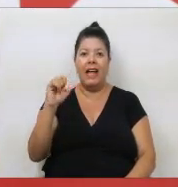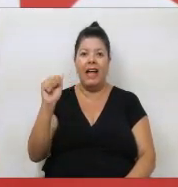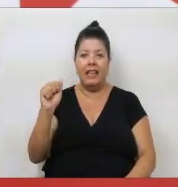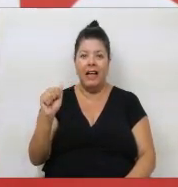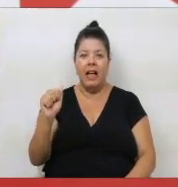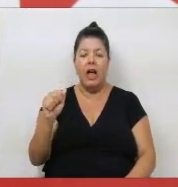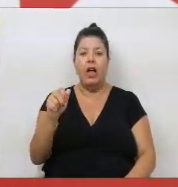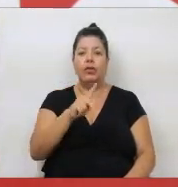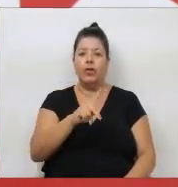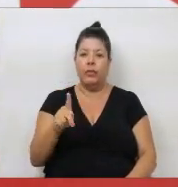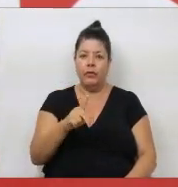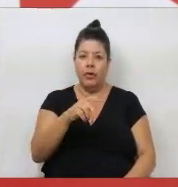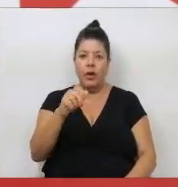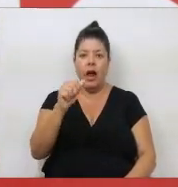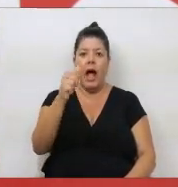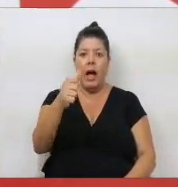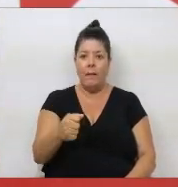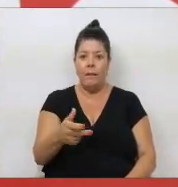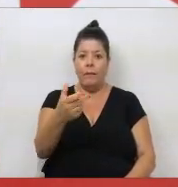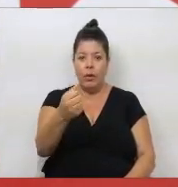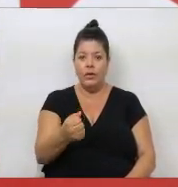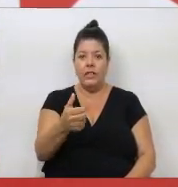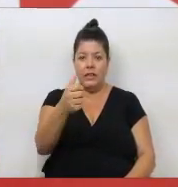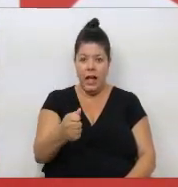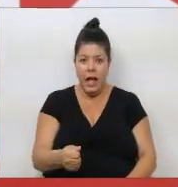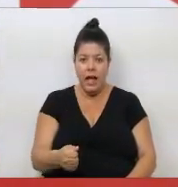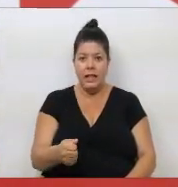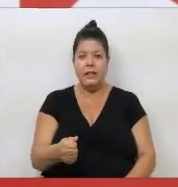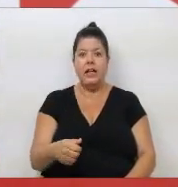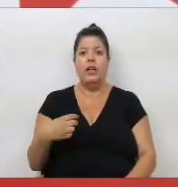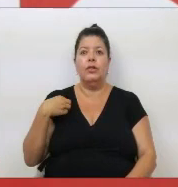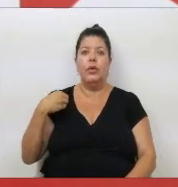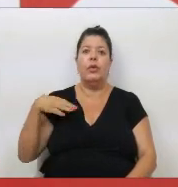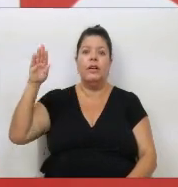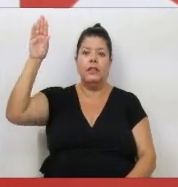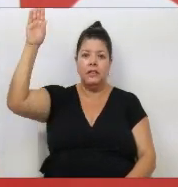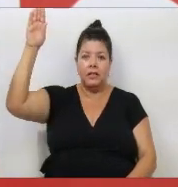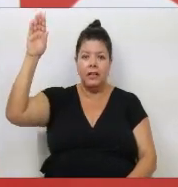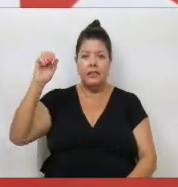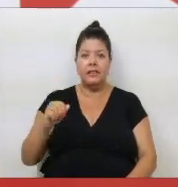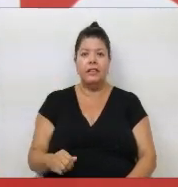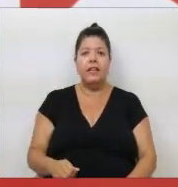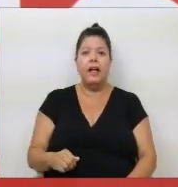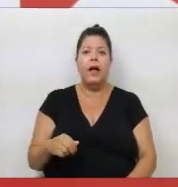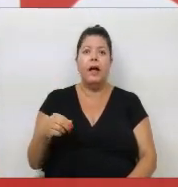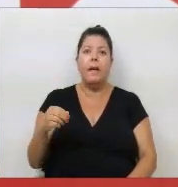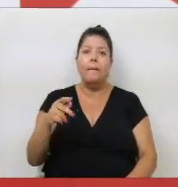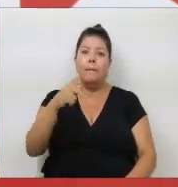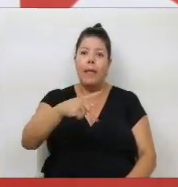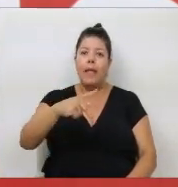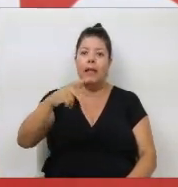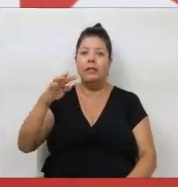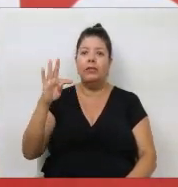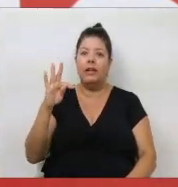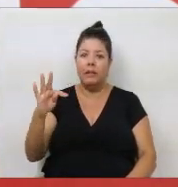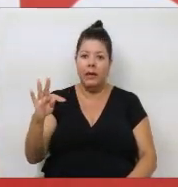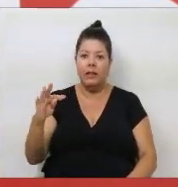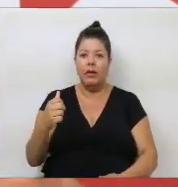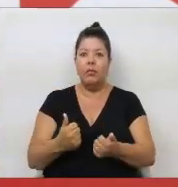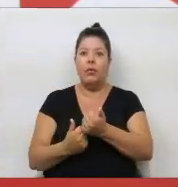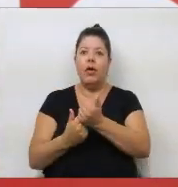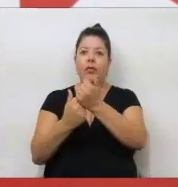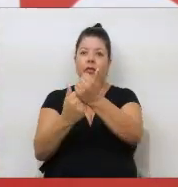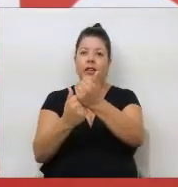e sou candidata a prefeita pelo Partido dos Trabalhadores. O meu vice é o professor Janga, professor.